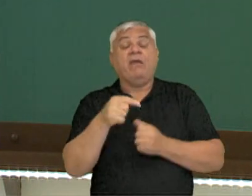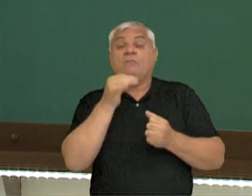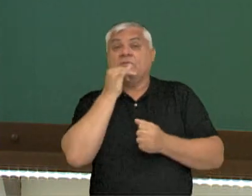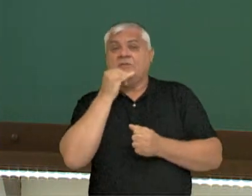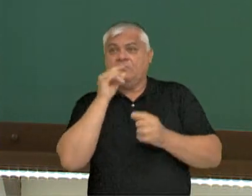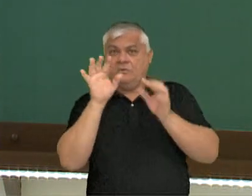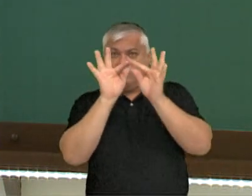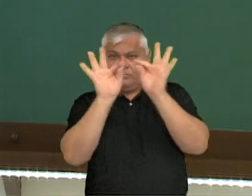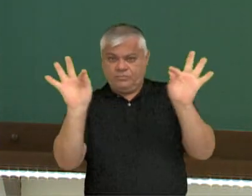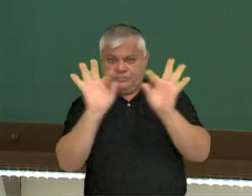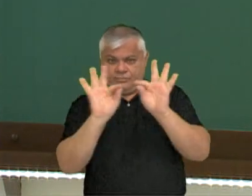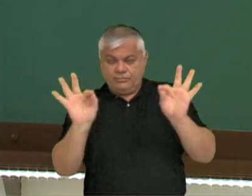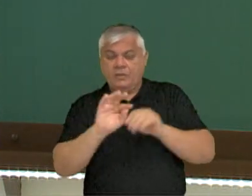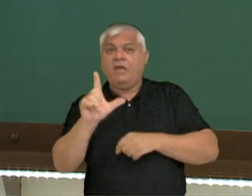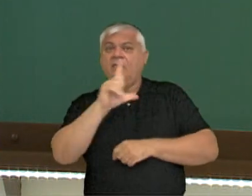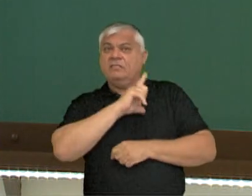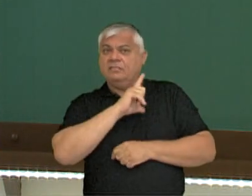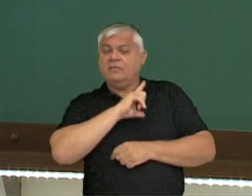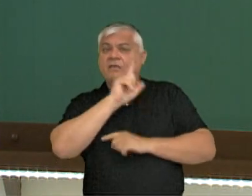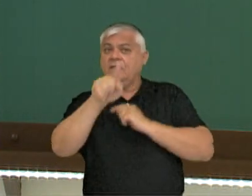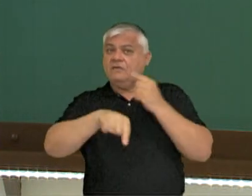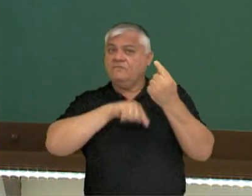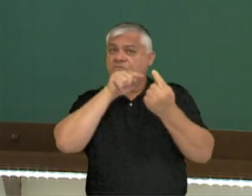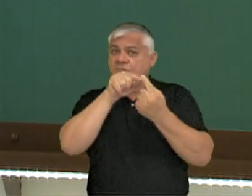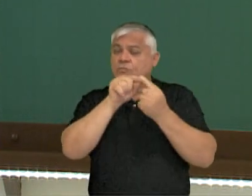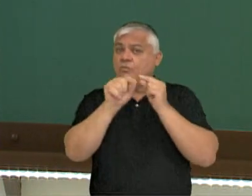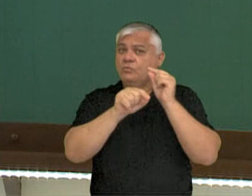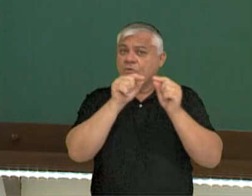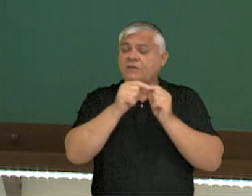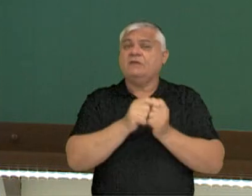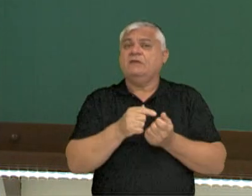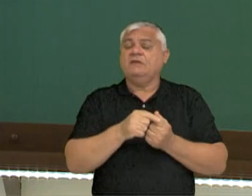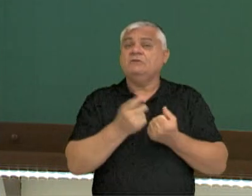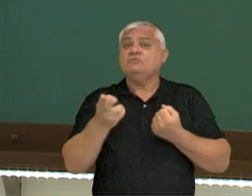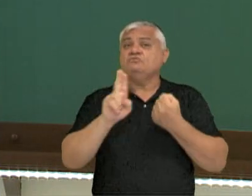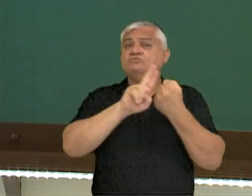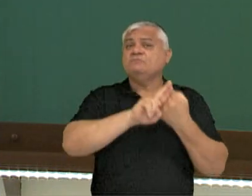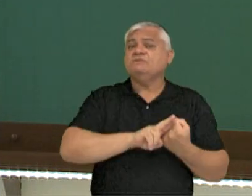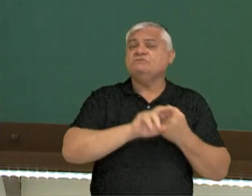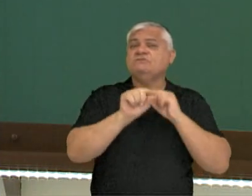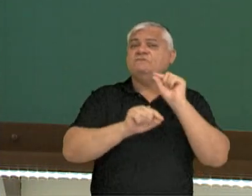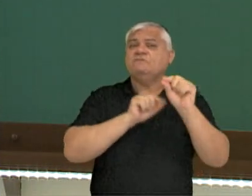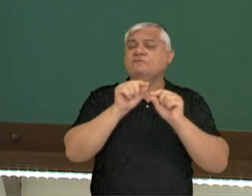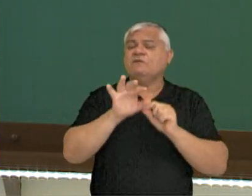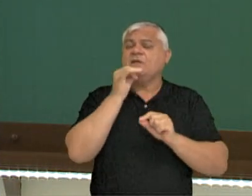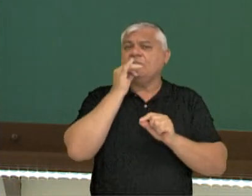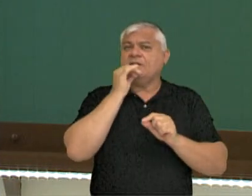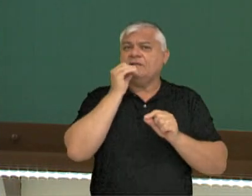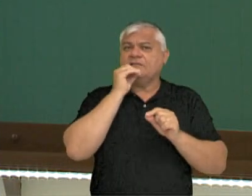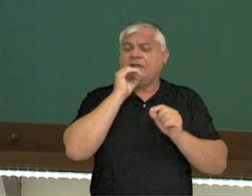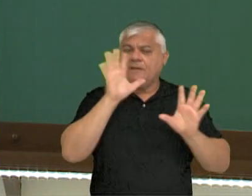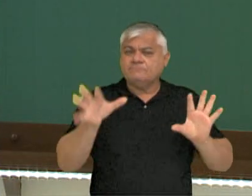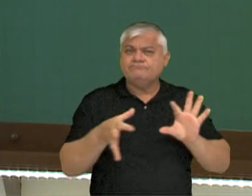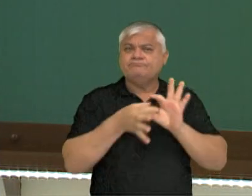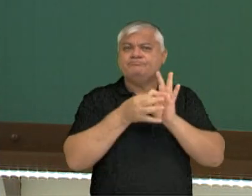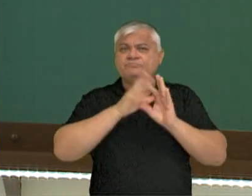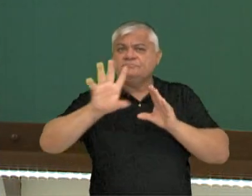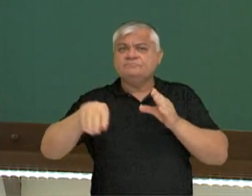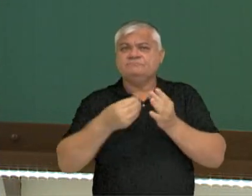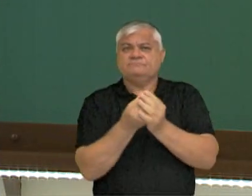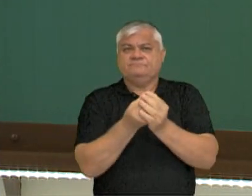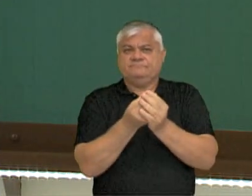orações que exercem a função de um substantivo para completar o sentido da oração